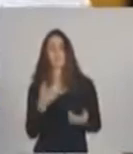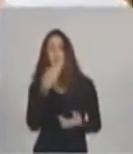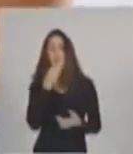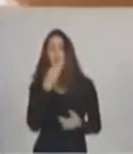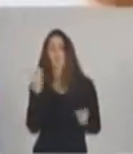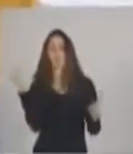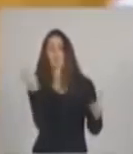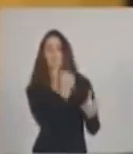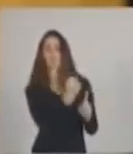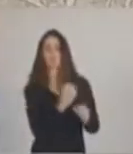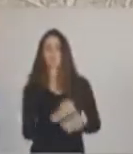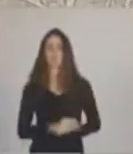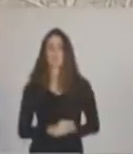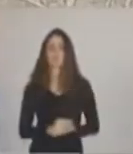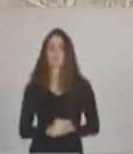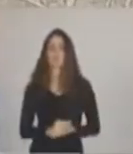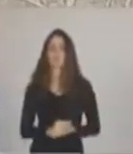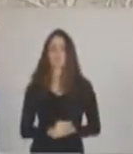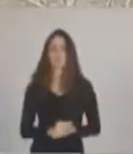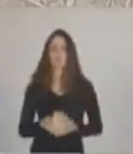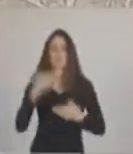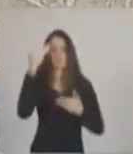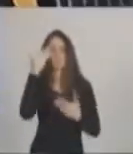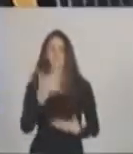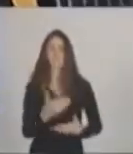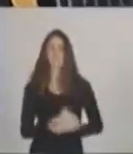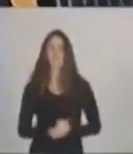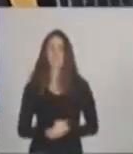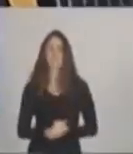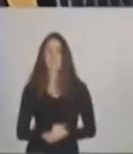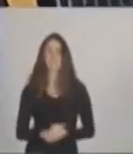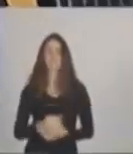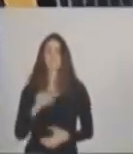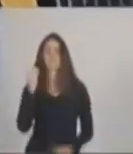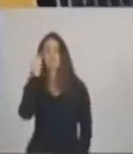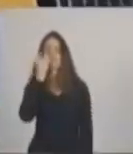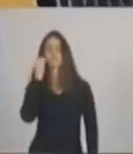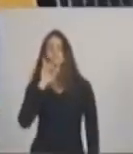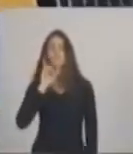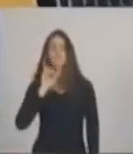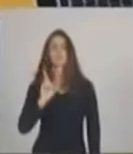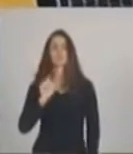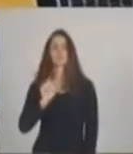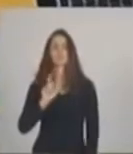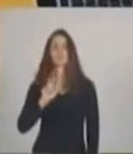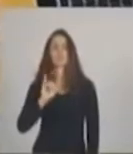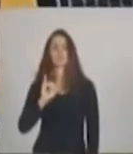masculino. Obrigado, deputado Janete. Deputado Dari Pagung.